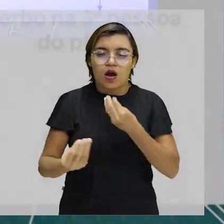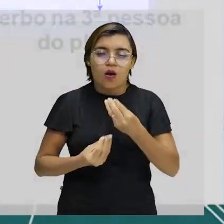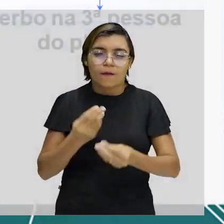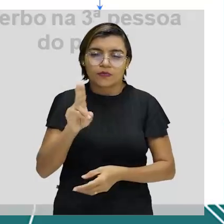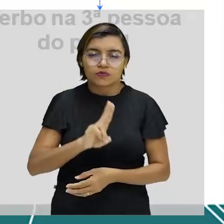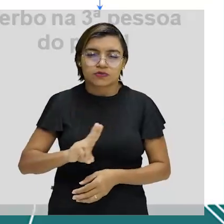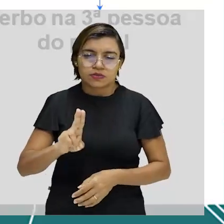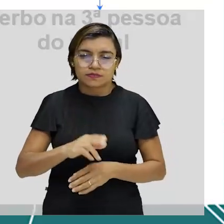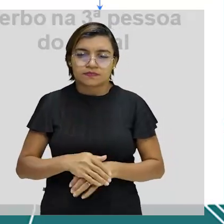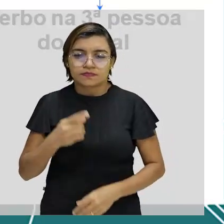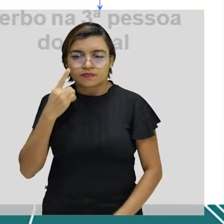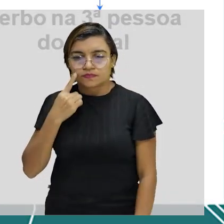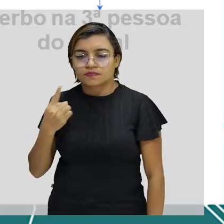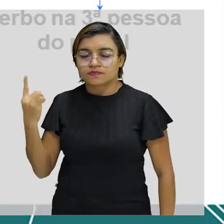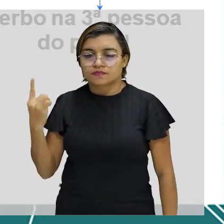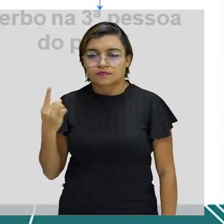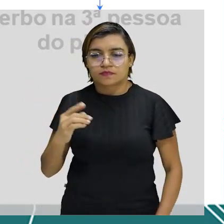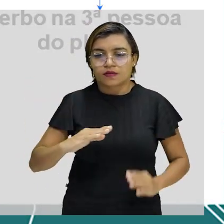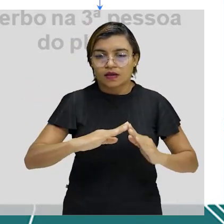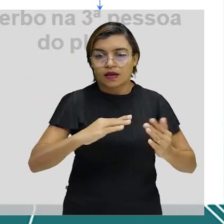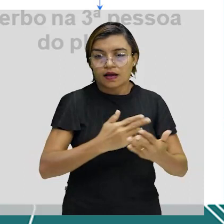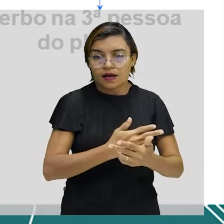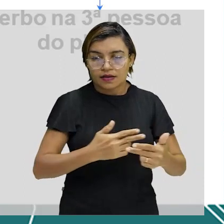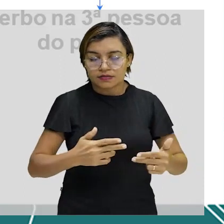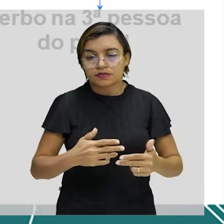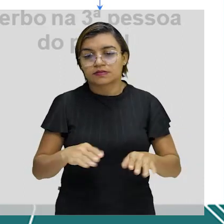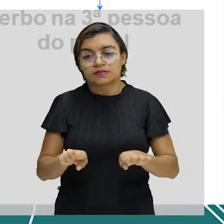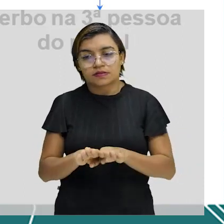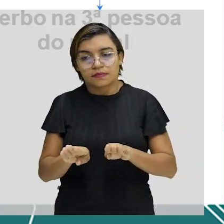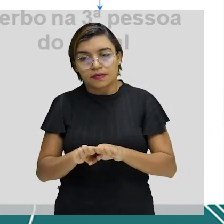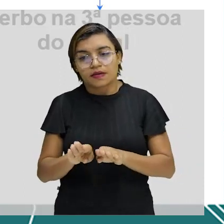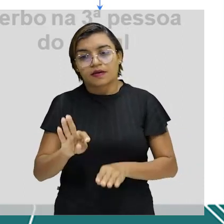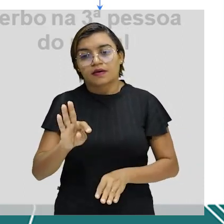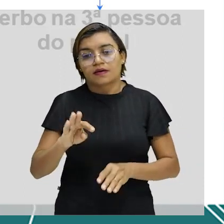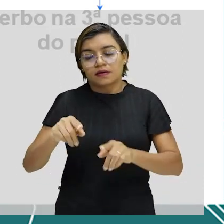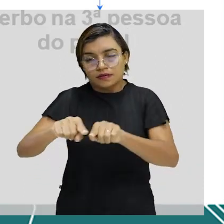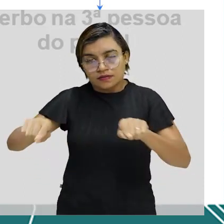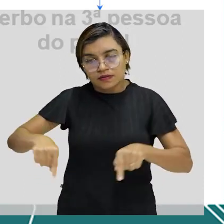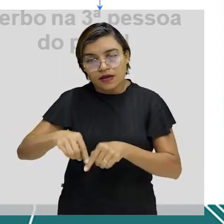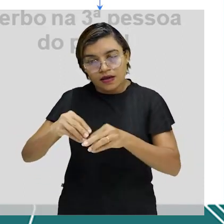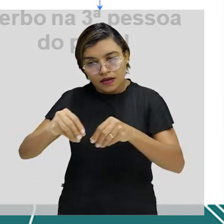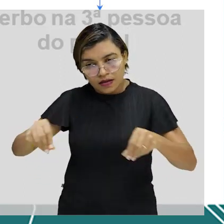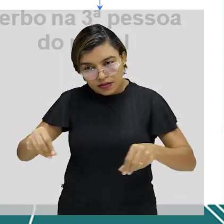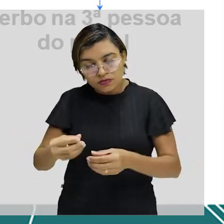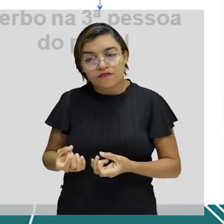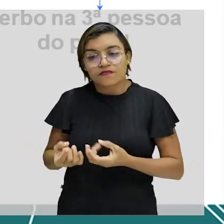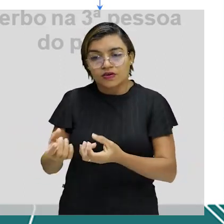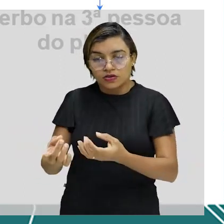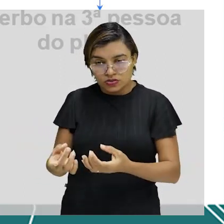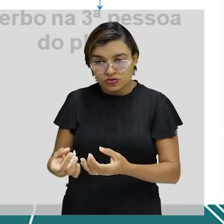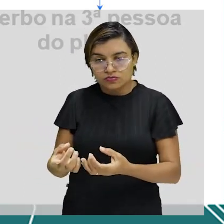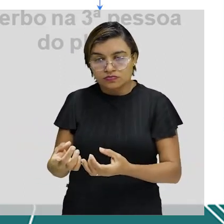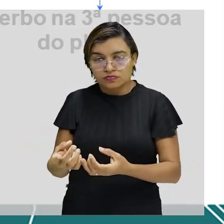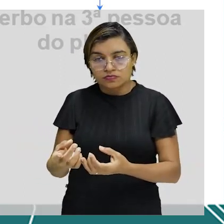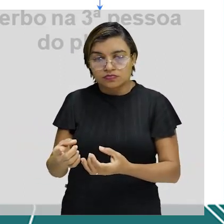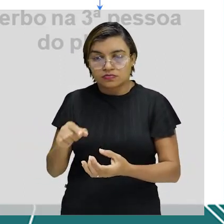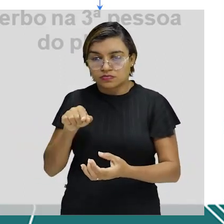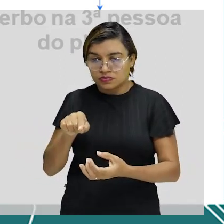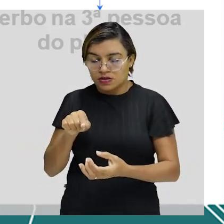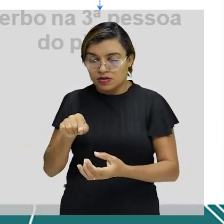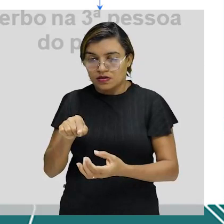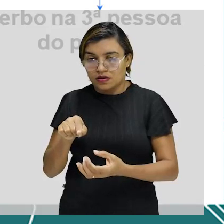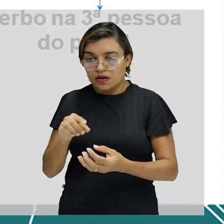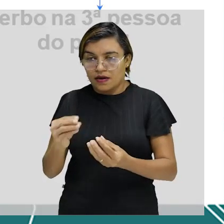Ó, casas e terrenos são vendidos, aí no caso, o sujeito fica no plural porque eu estou mudando a